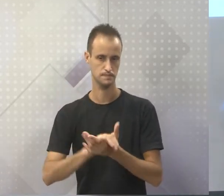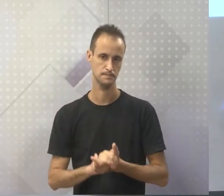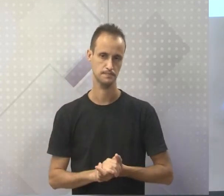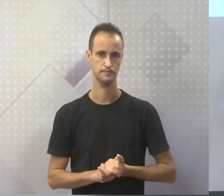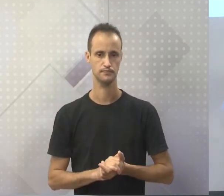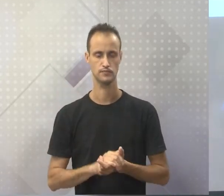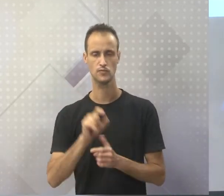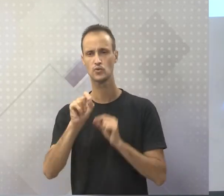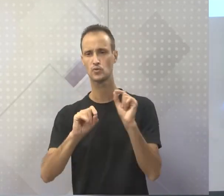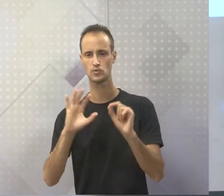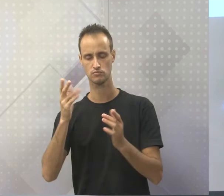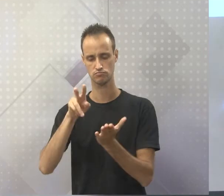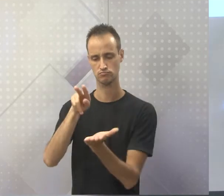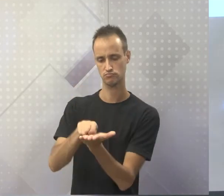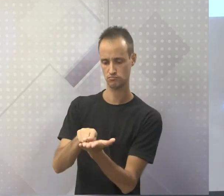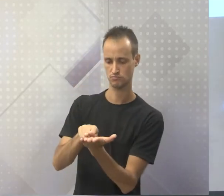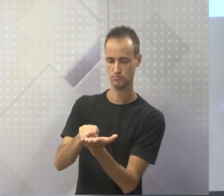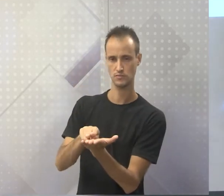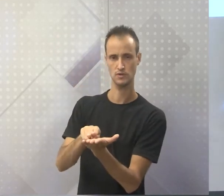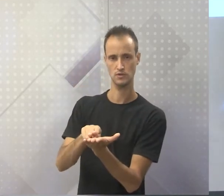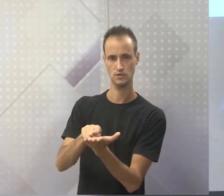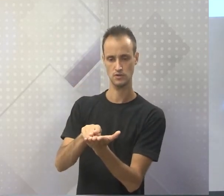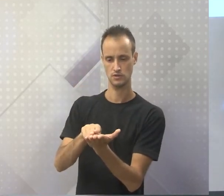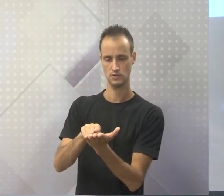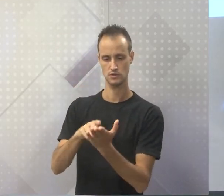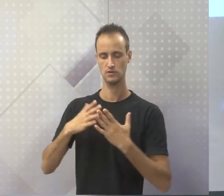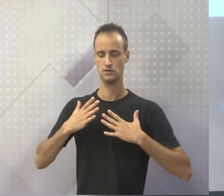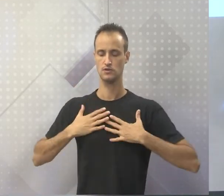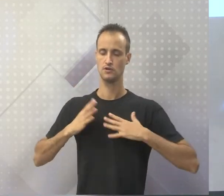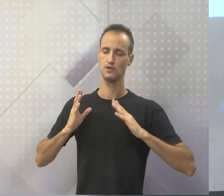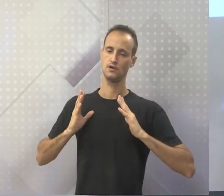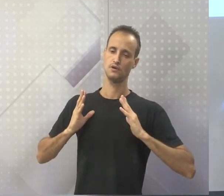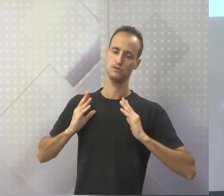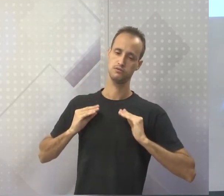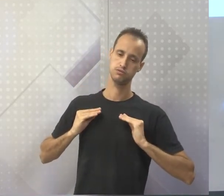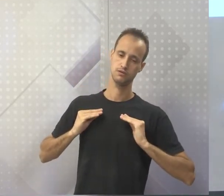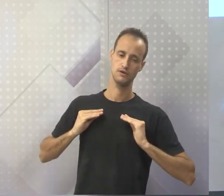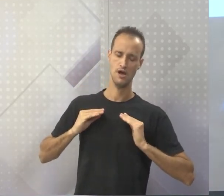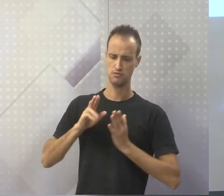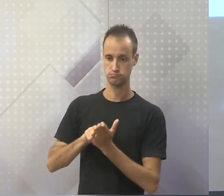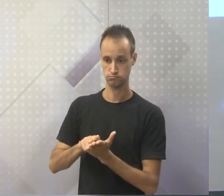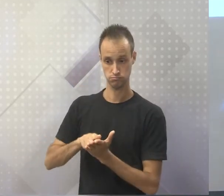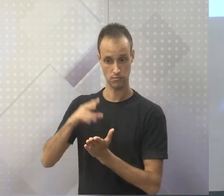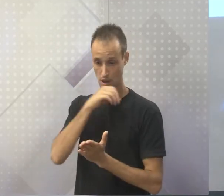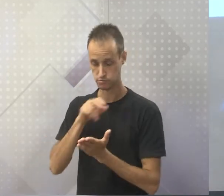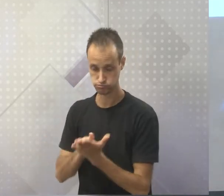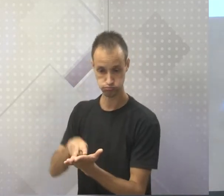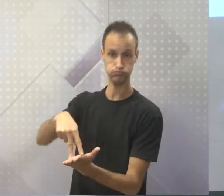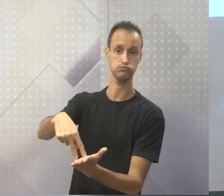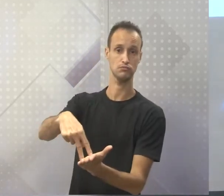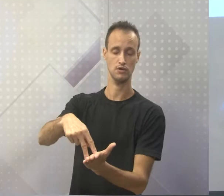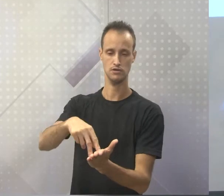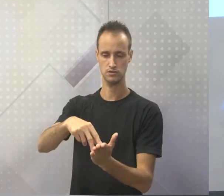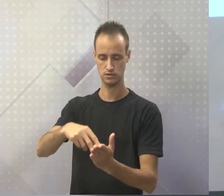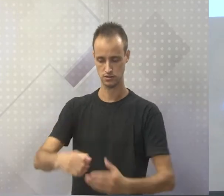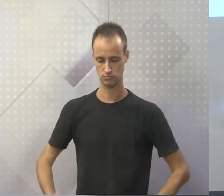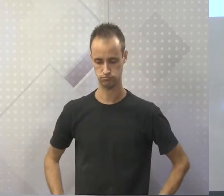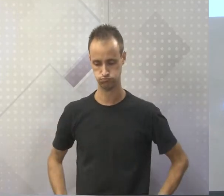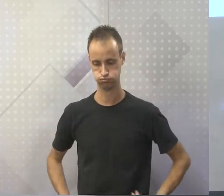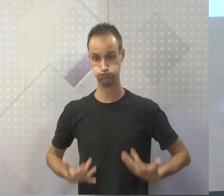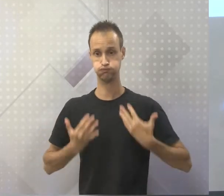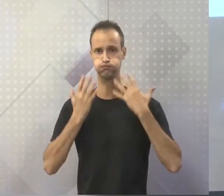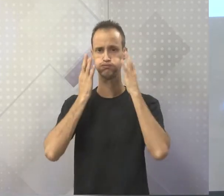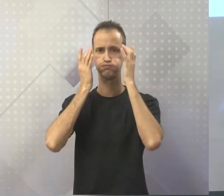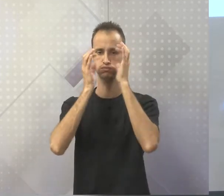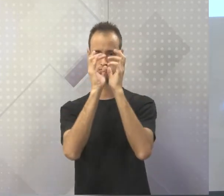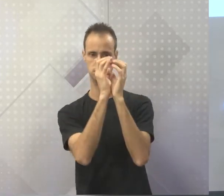O que aconteceu? Você estava deitado, seus vasos estavam relaxados. Quando você levantou rápido, o sangue tem que chegar ao cérebro. Como